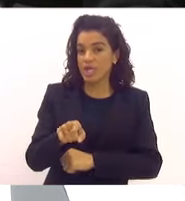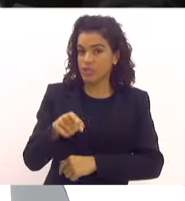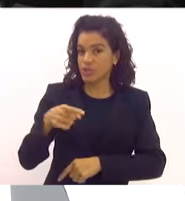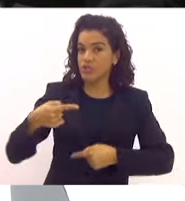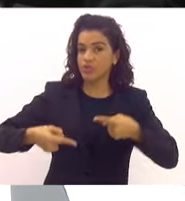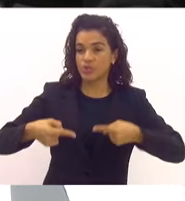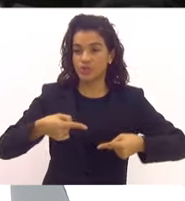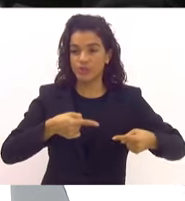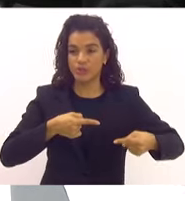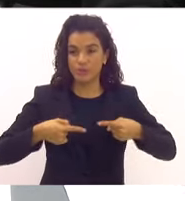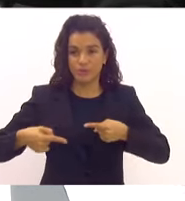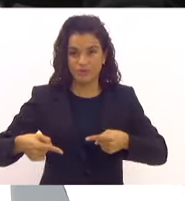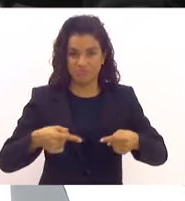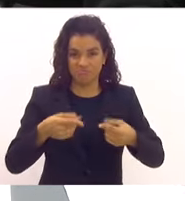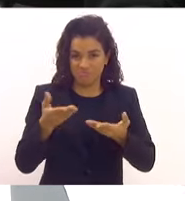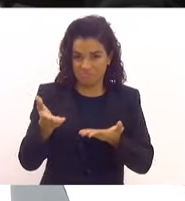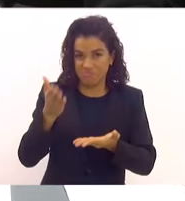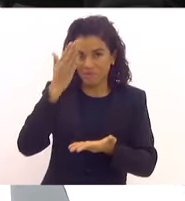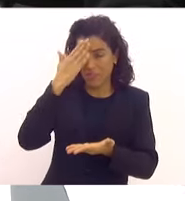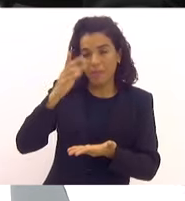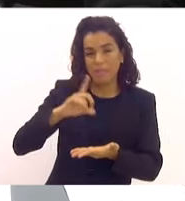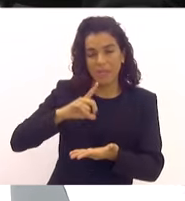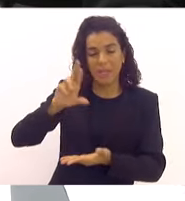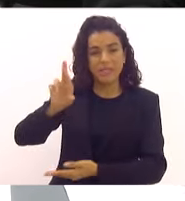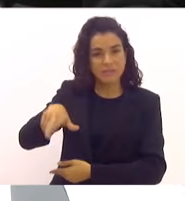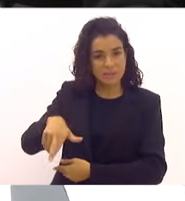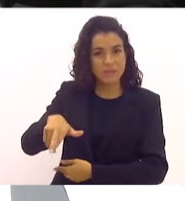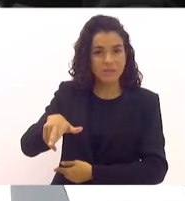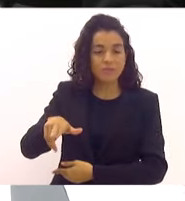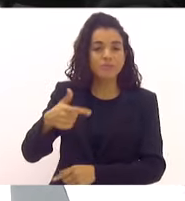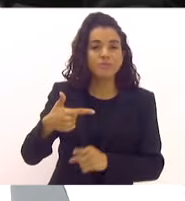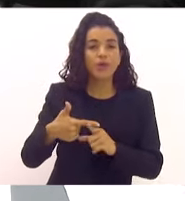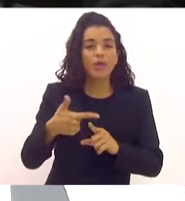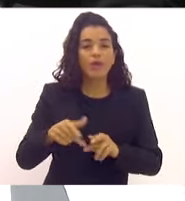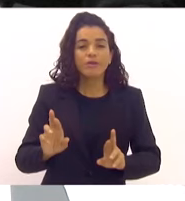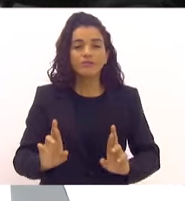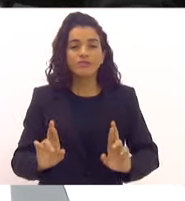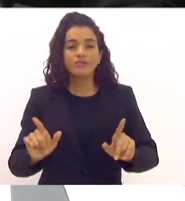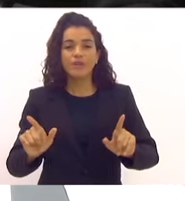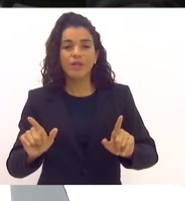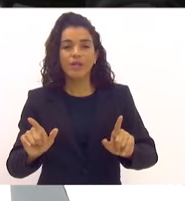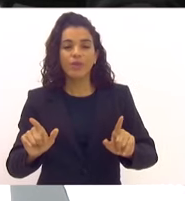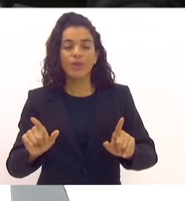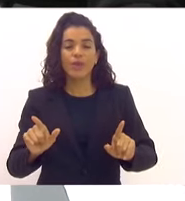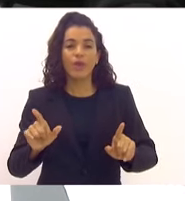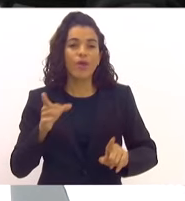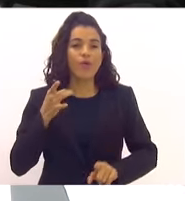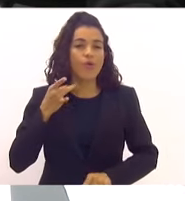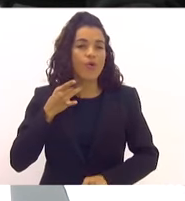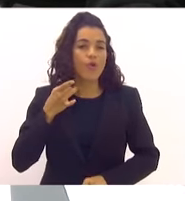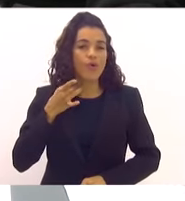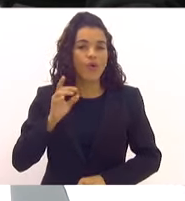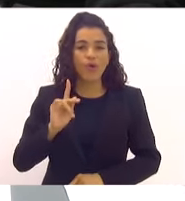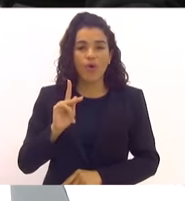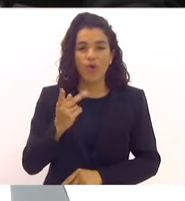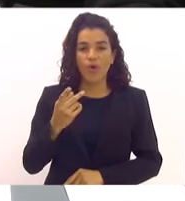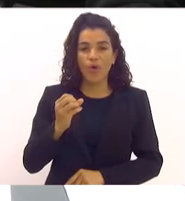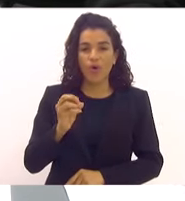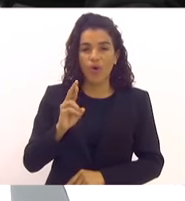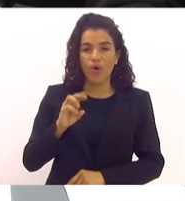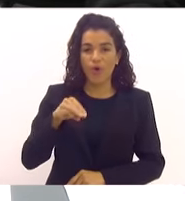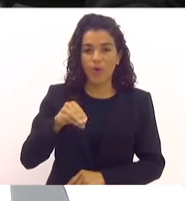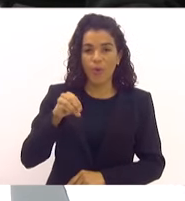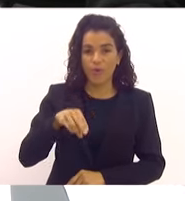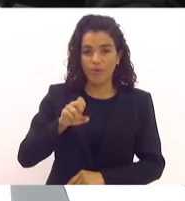discutida. Quanto a isso, Vossa Excelência tem razão, porque é o diferencial hormonal. No fundo, é o diferencial